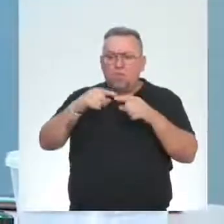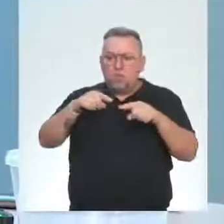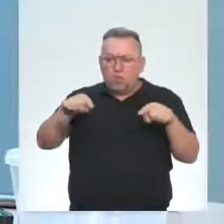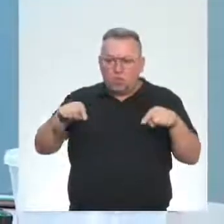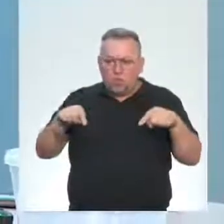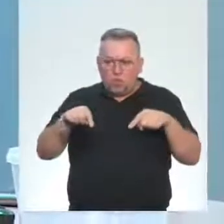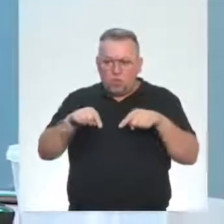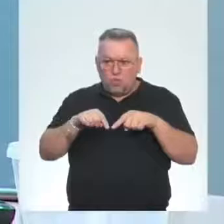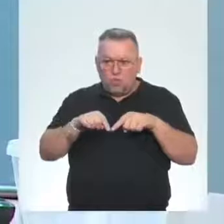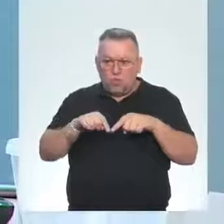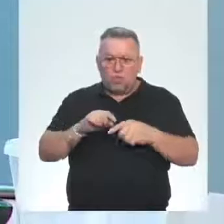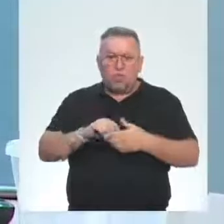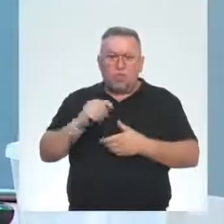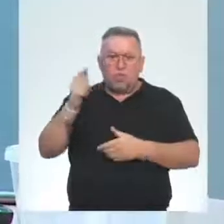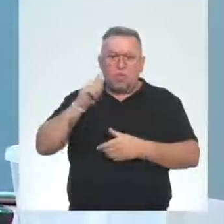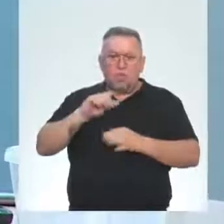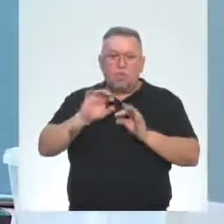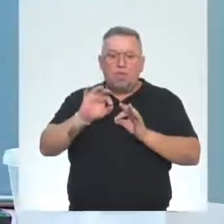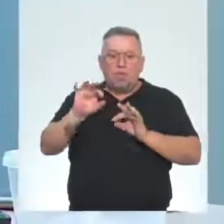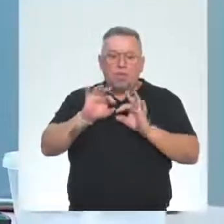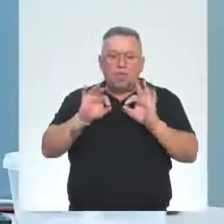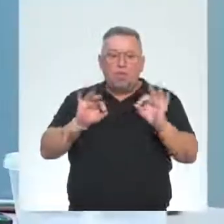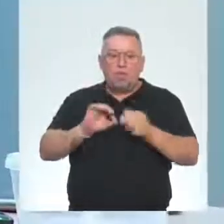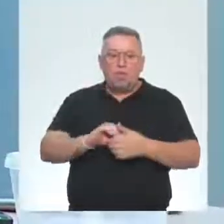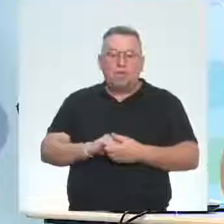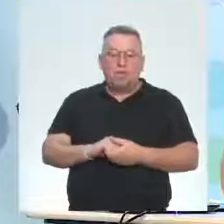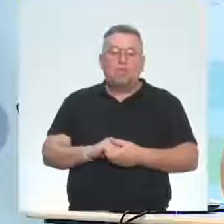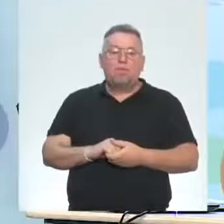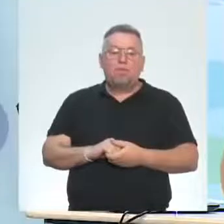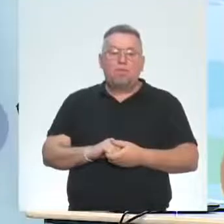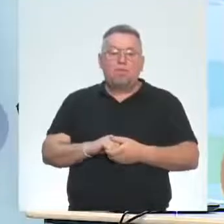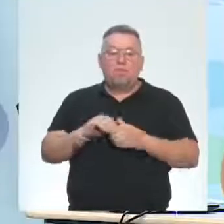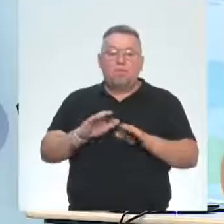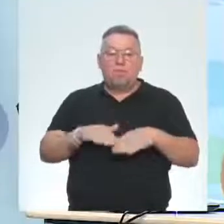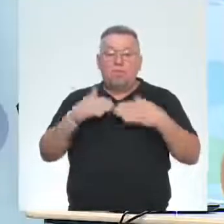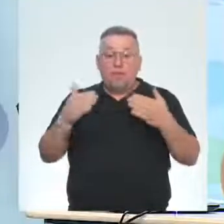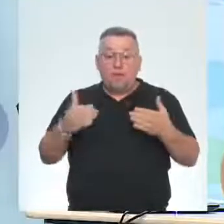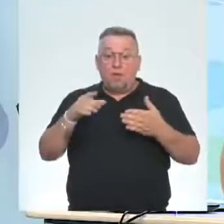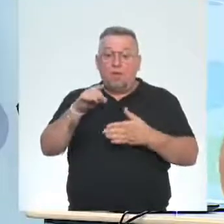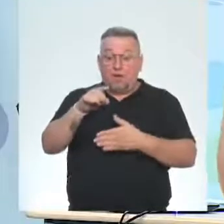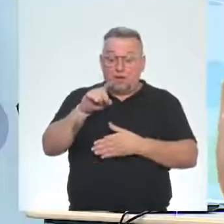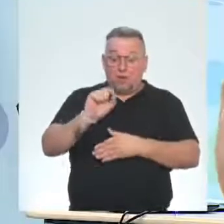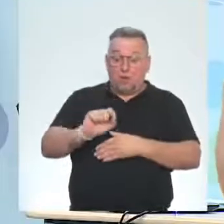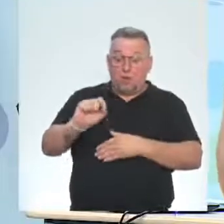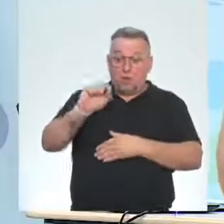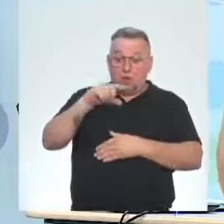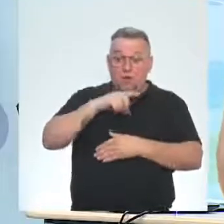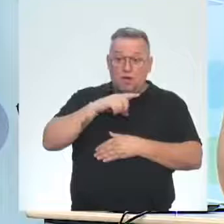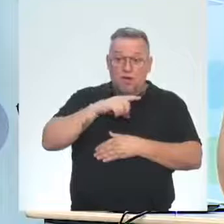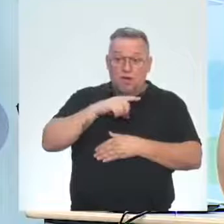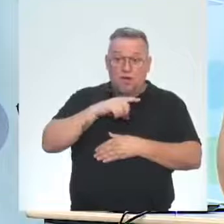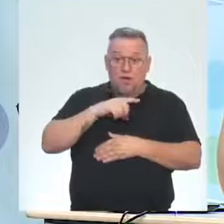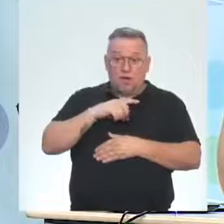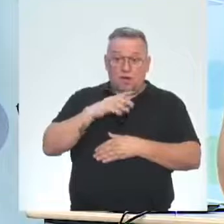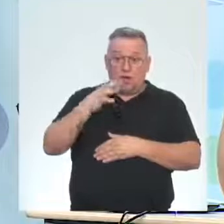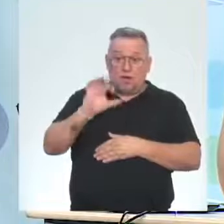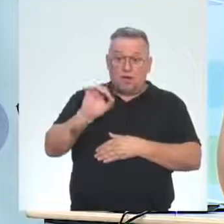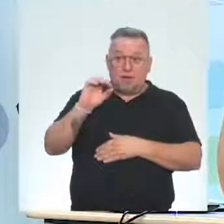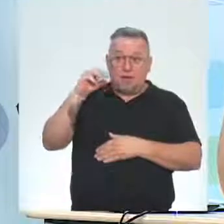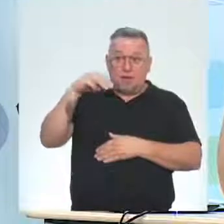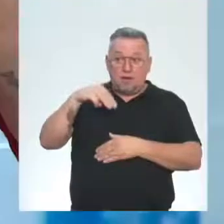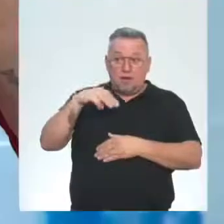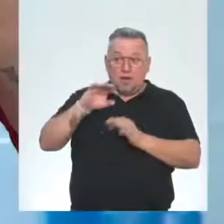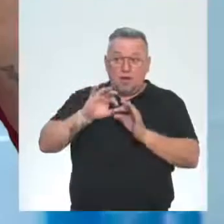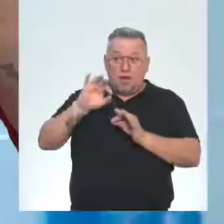vendo? Todos eles eu consegui medir 10 centímetros, né? Então, essa figura aqui, ela tem 10 centímetros